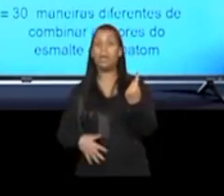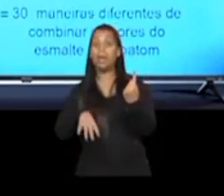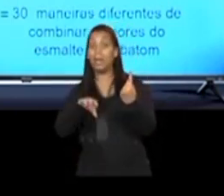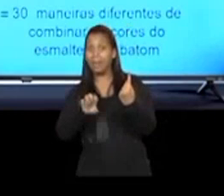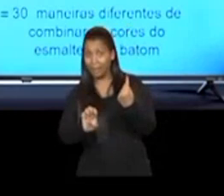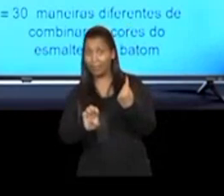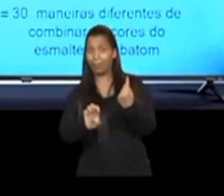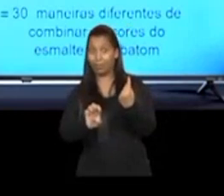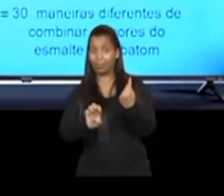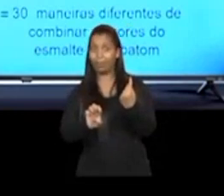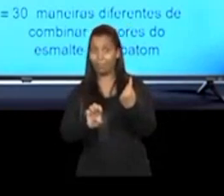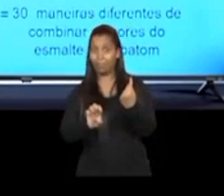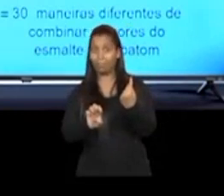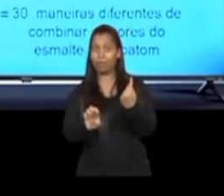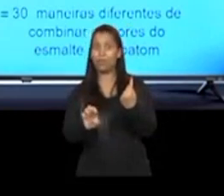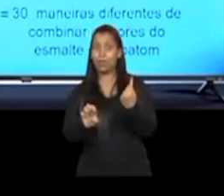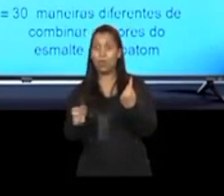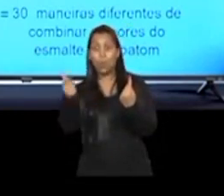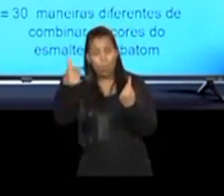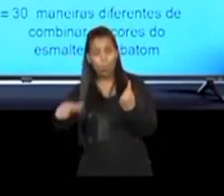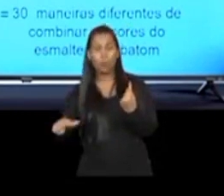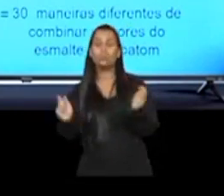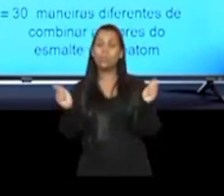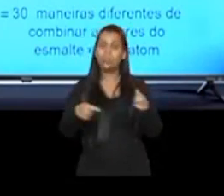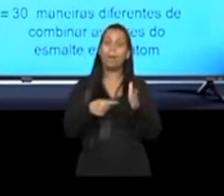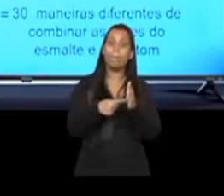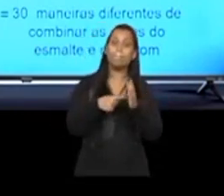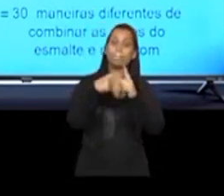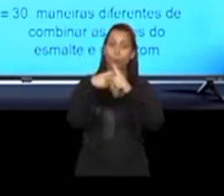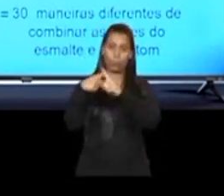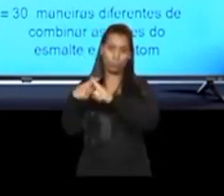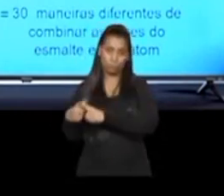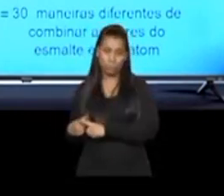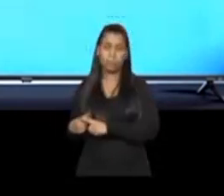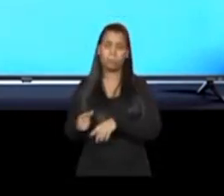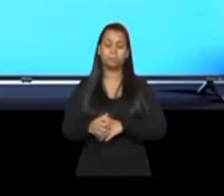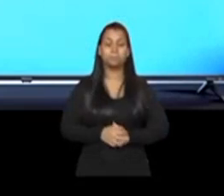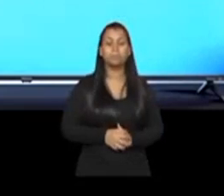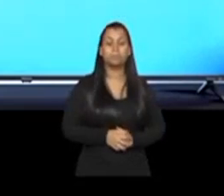outra de outro conjunto, podemos multiplicar, tendo assim o total.